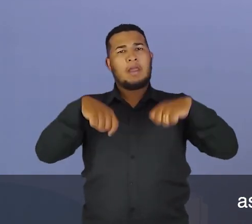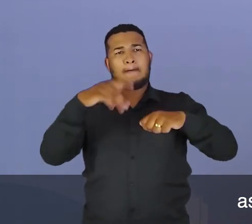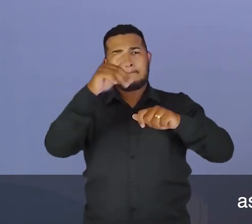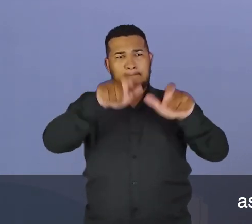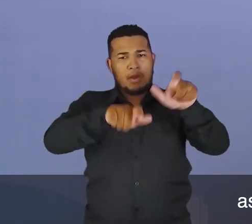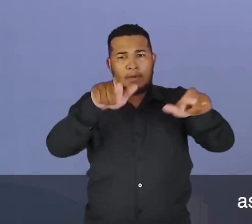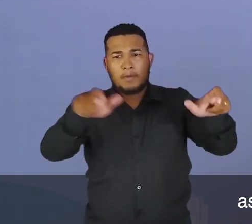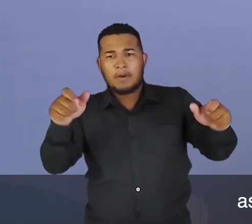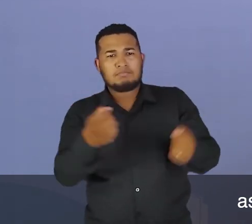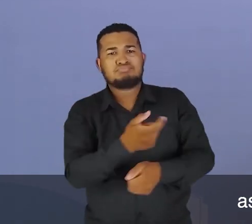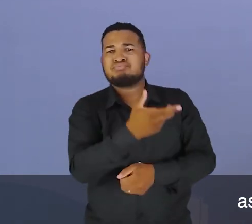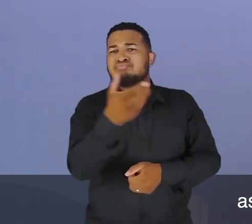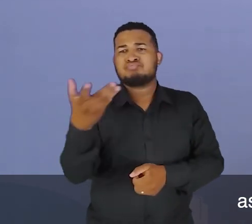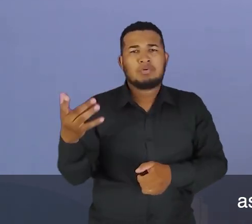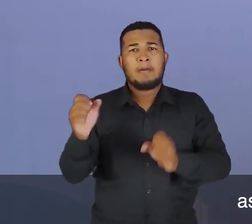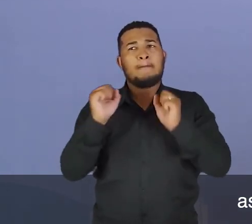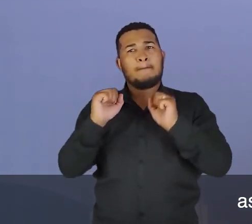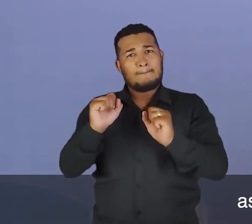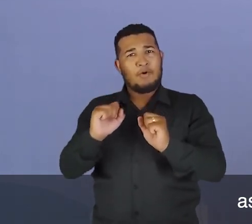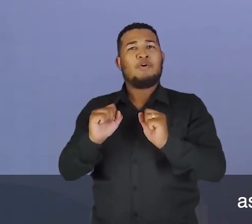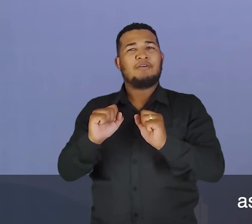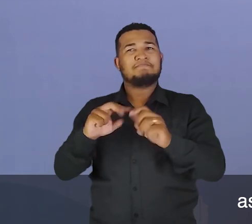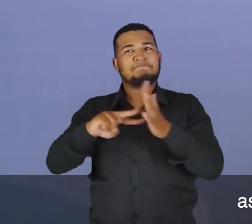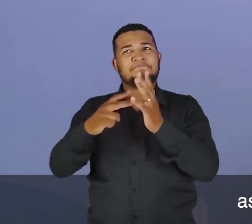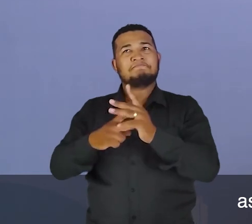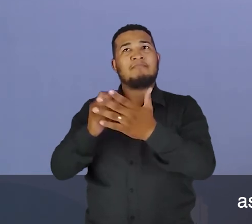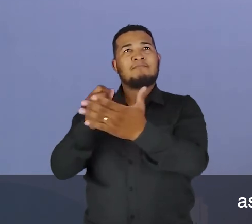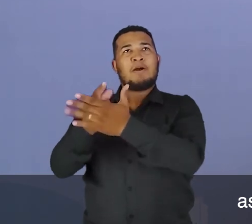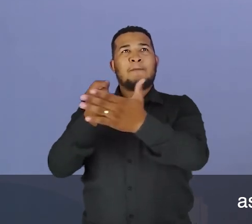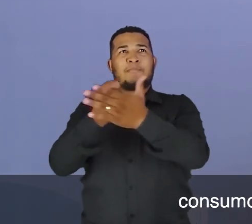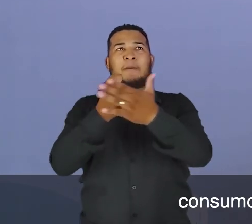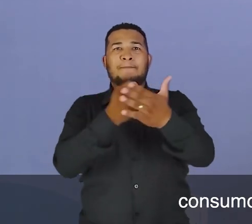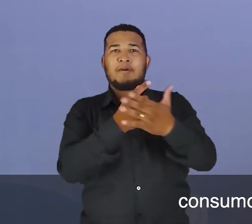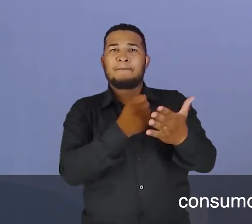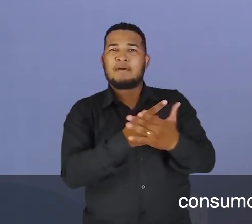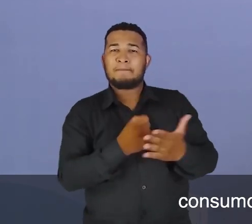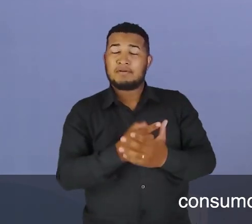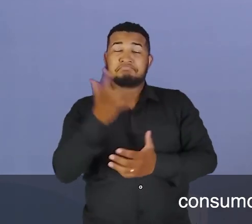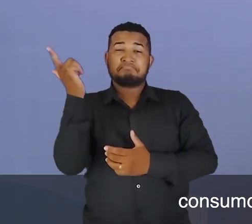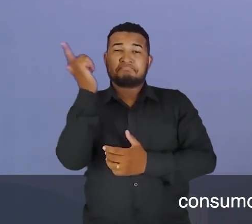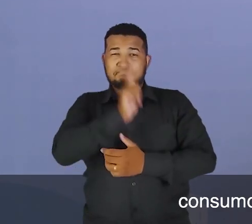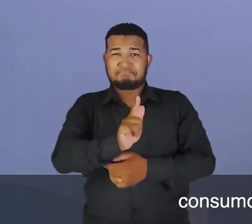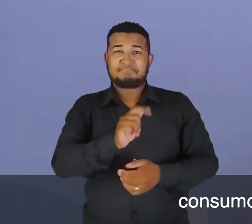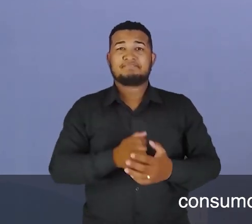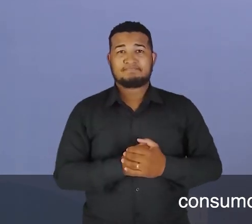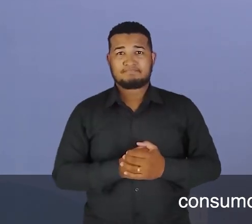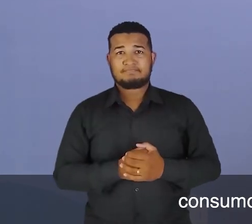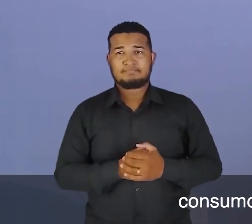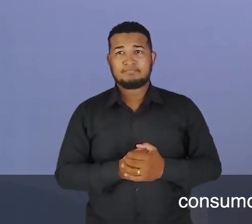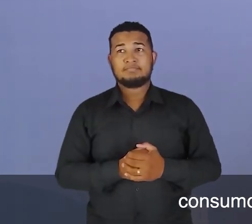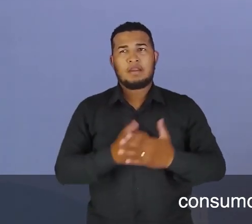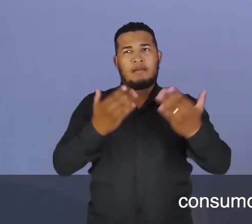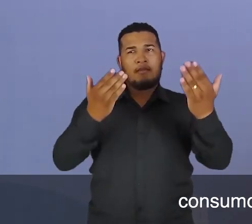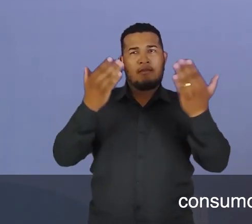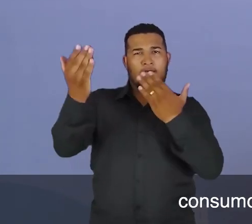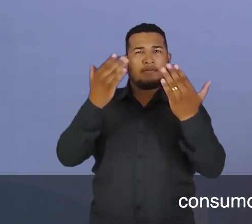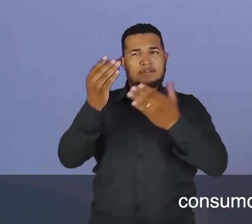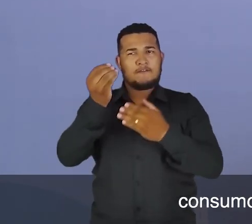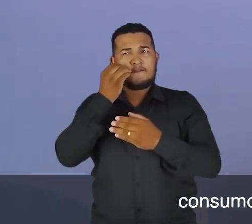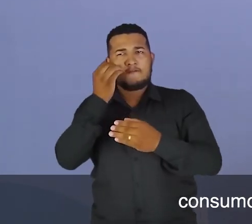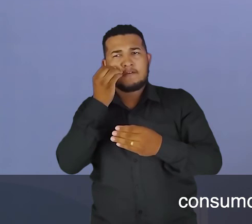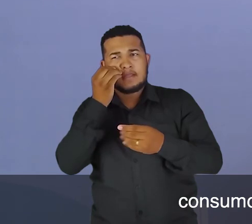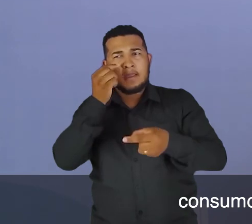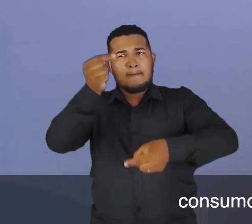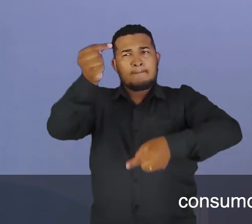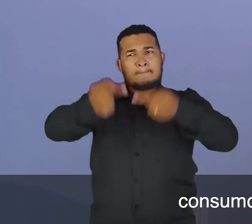as classes mais populares, isso se torna uma possibilidade de consumo ainda maior. Analisar